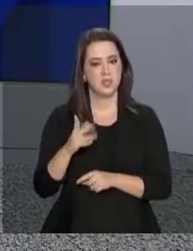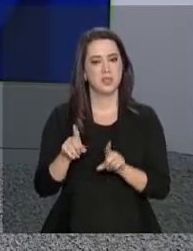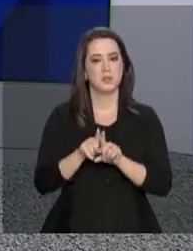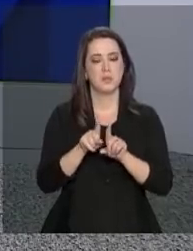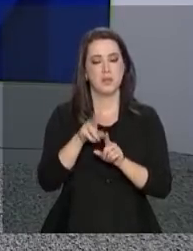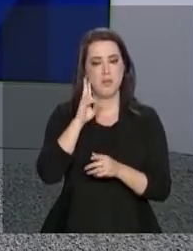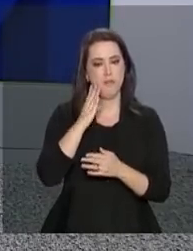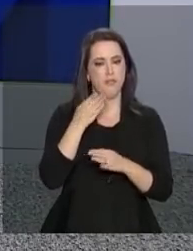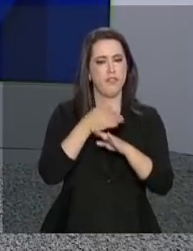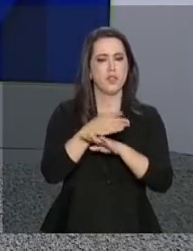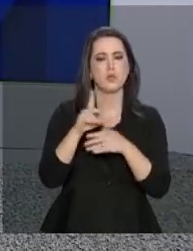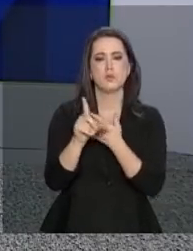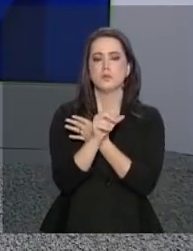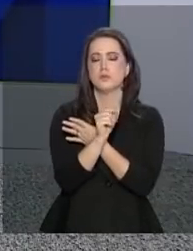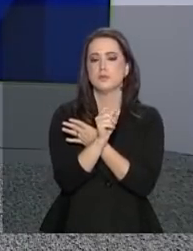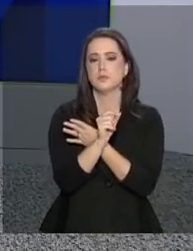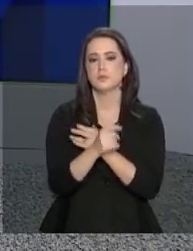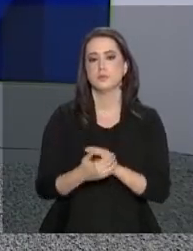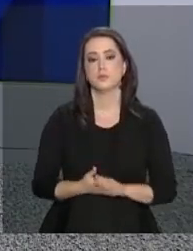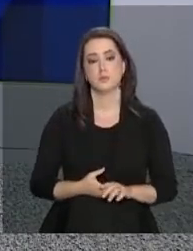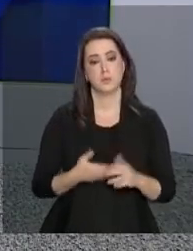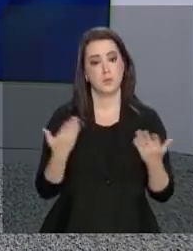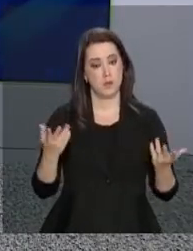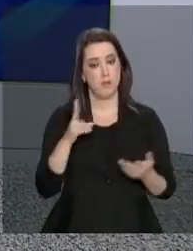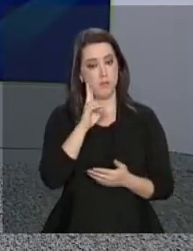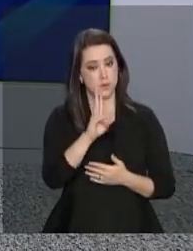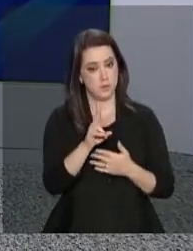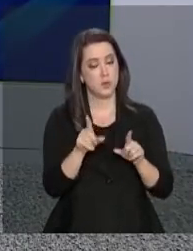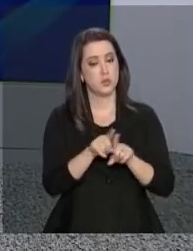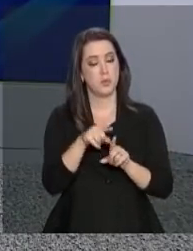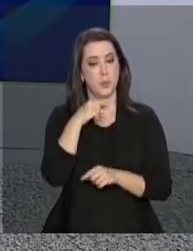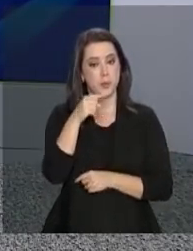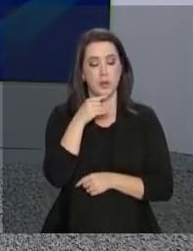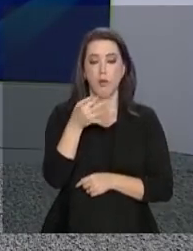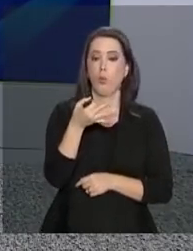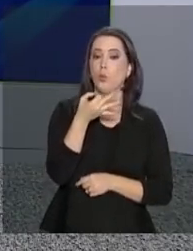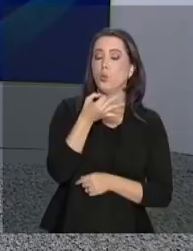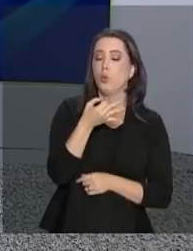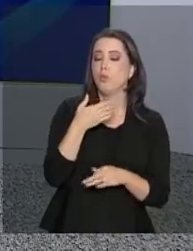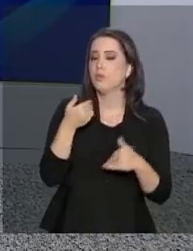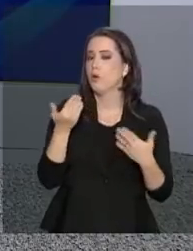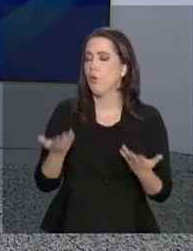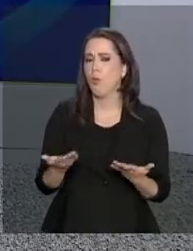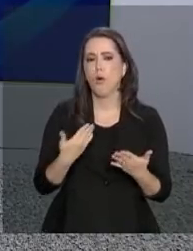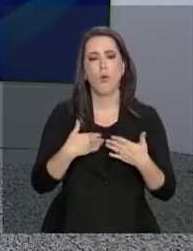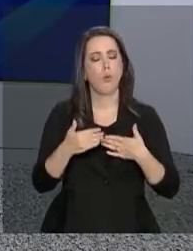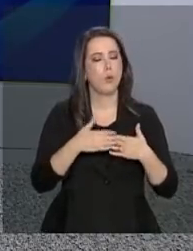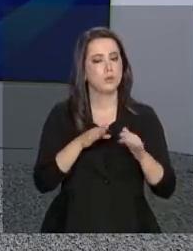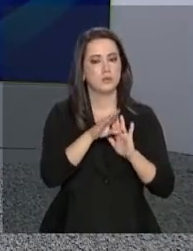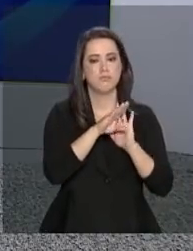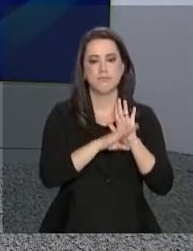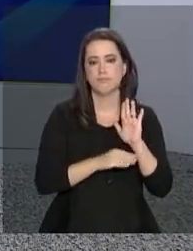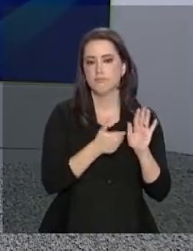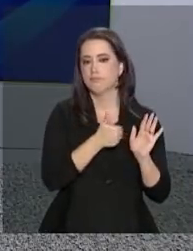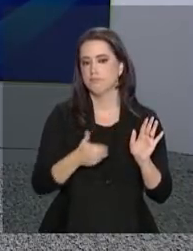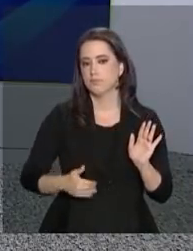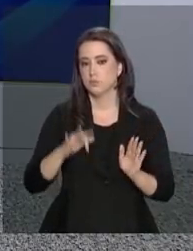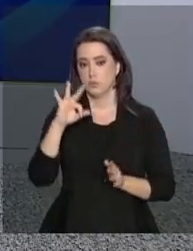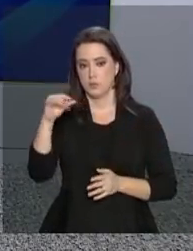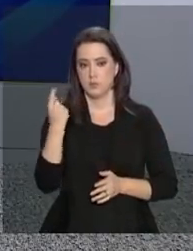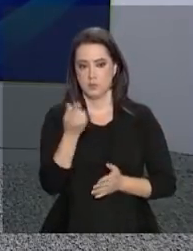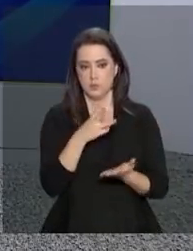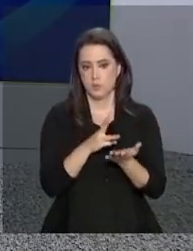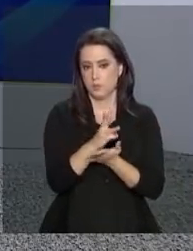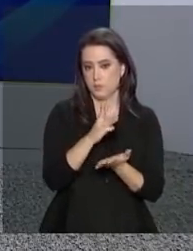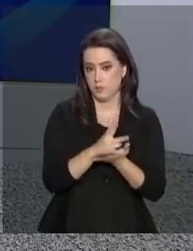youtube acesse também o nosso perfil do twitter você pode ainda mandar sugestões de reportagens e dúvidas sobre programas e ações do governo federal